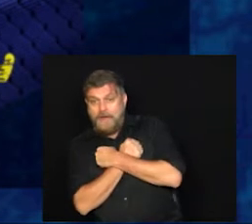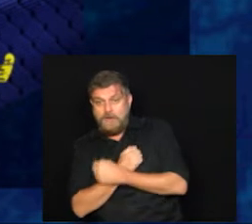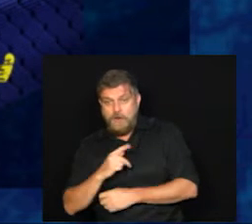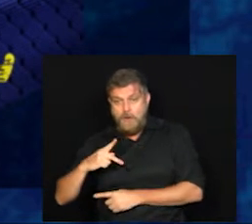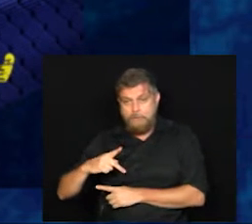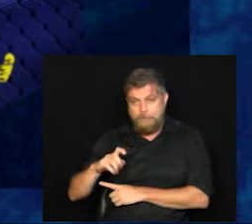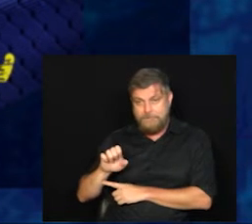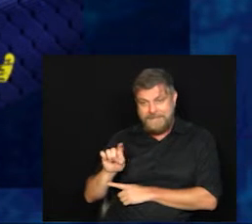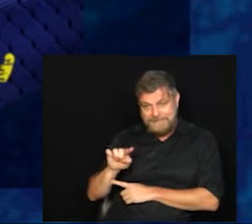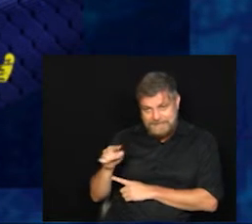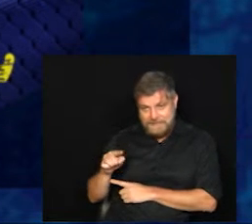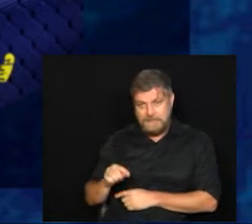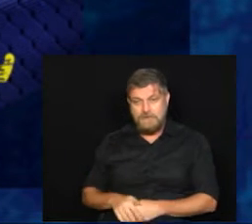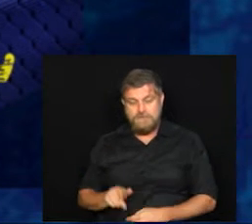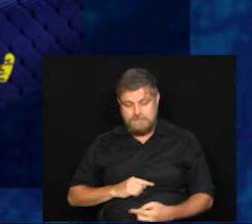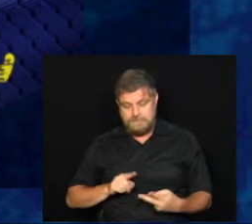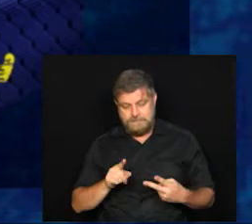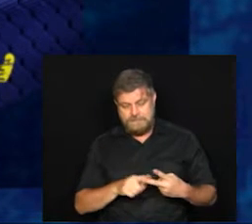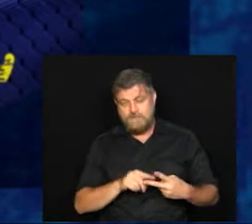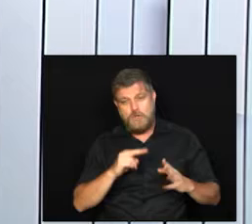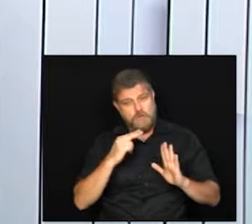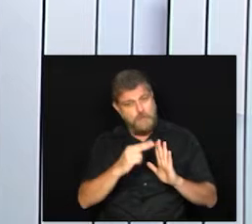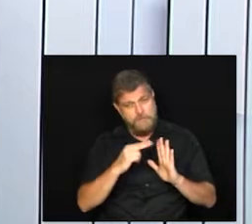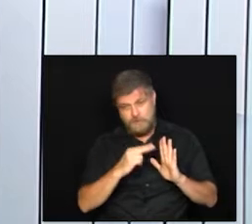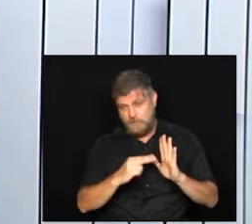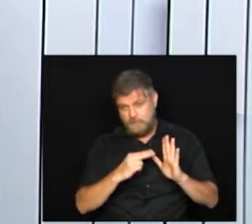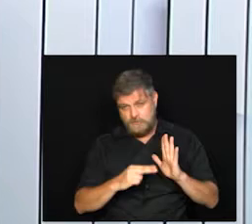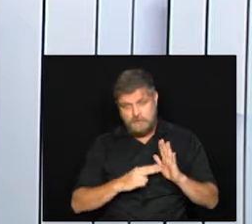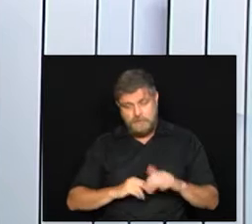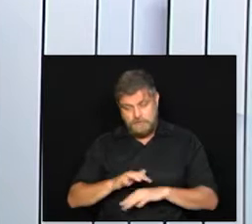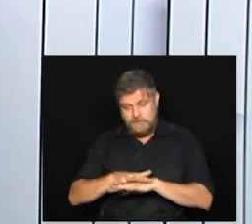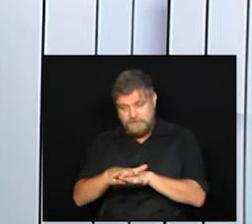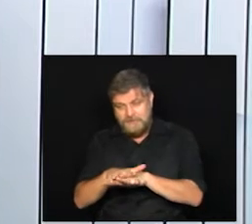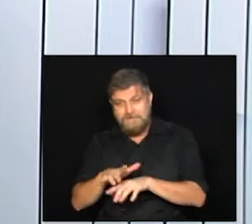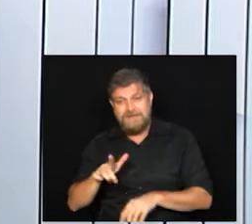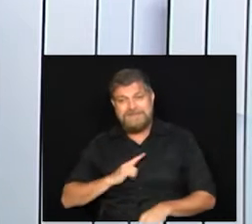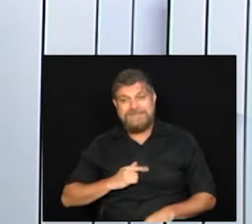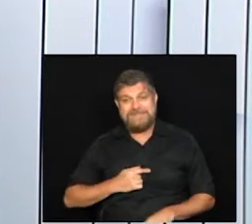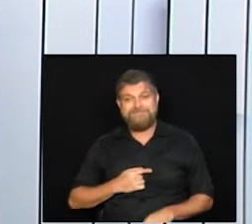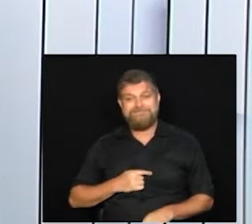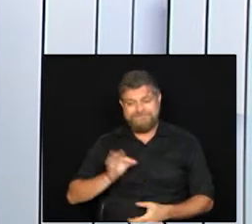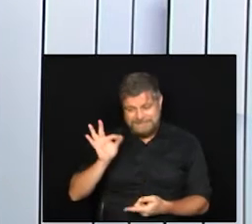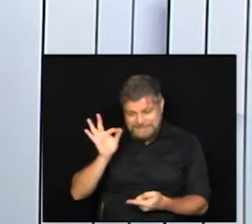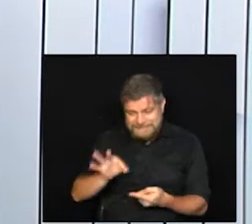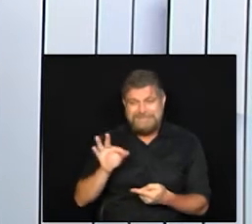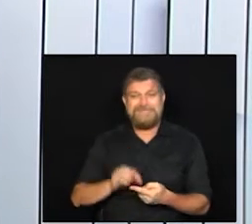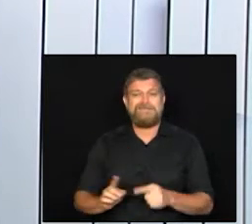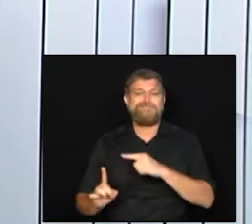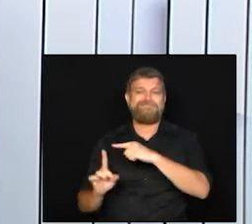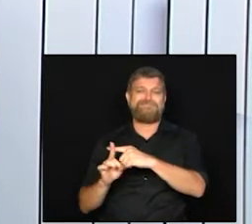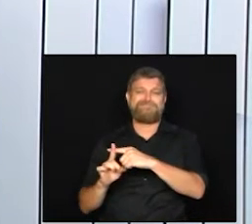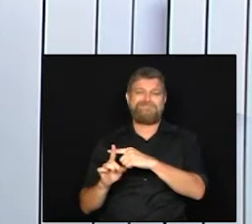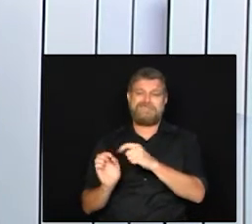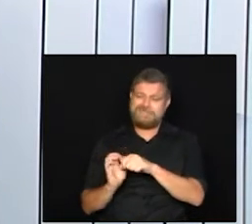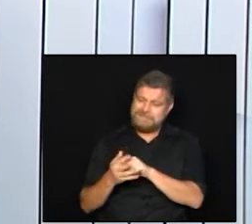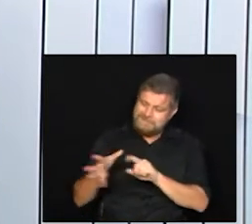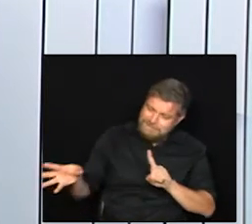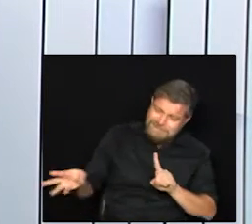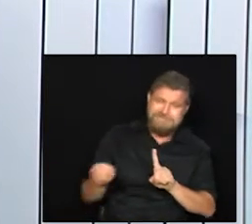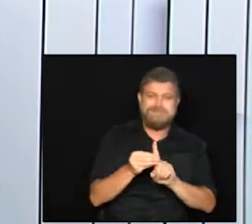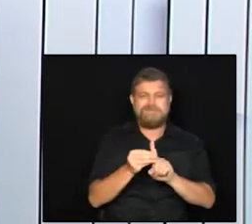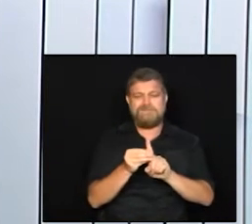zagueiro Ryan, o volante Barreto e o meia Camilo testaram positivo para a Covid-19